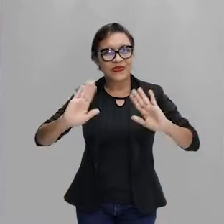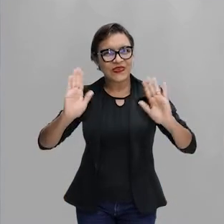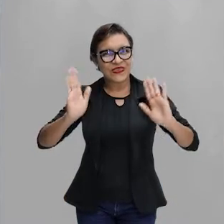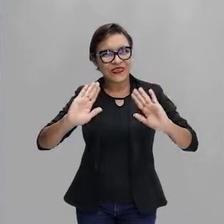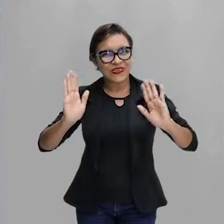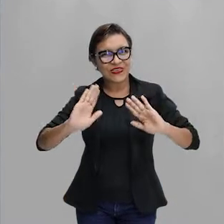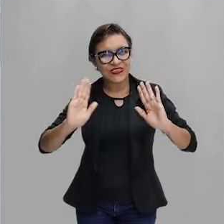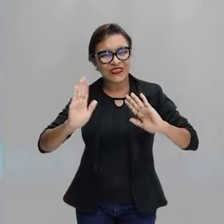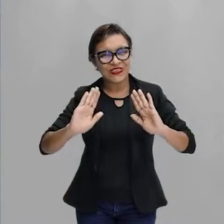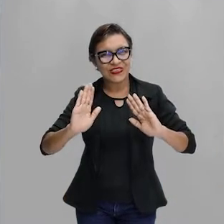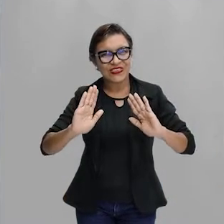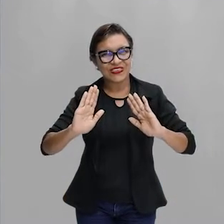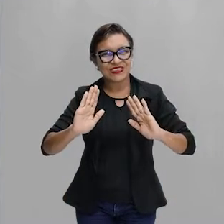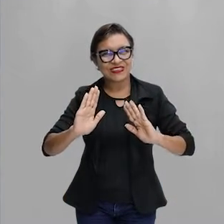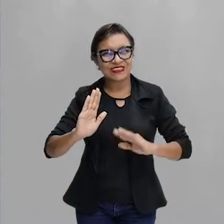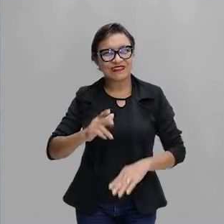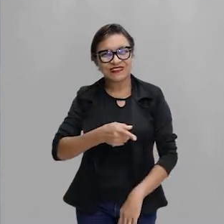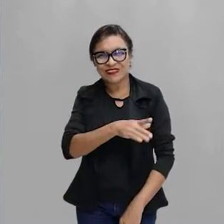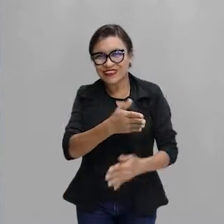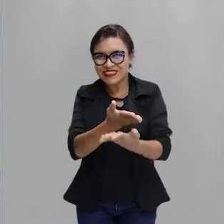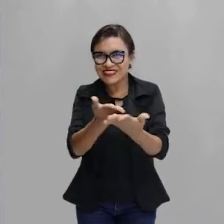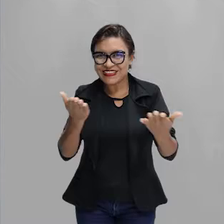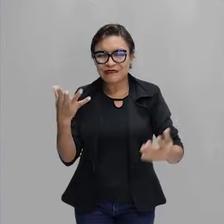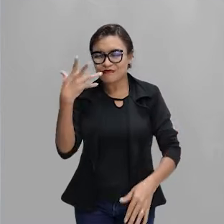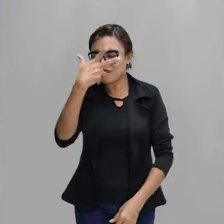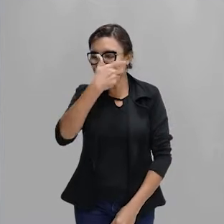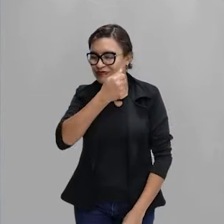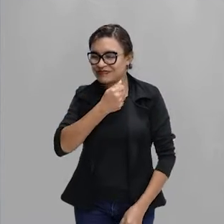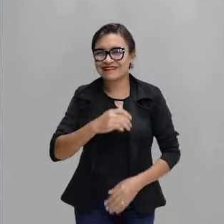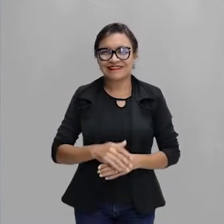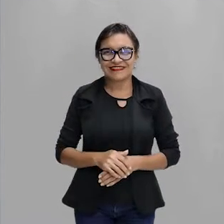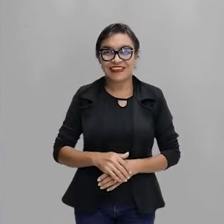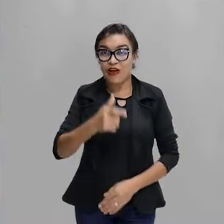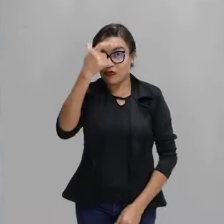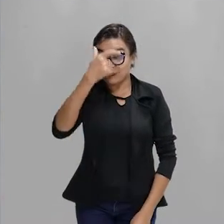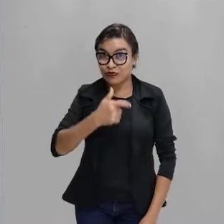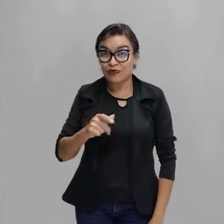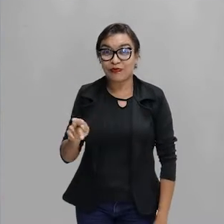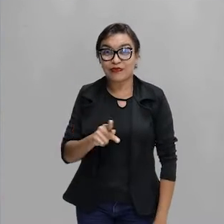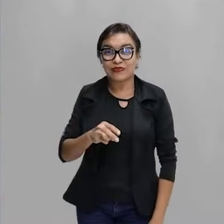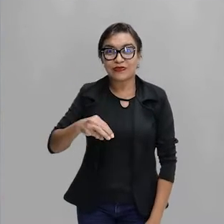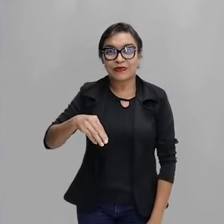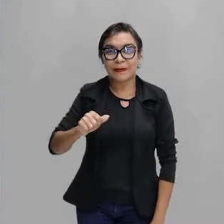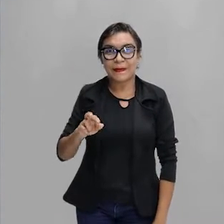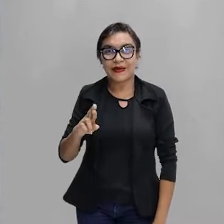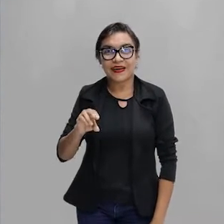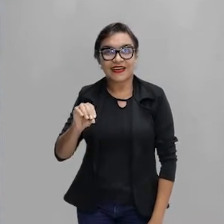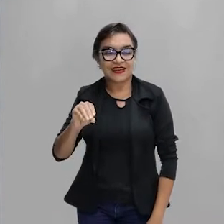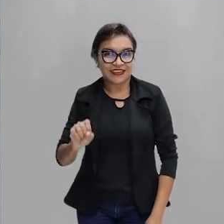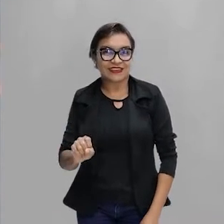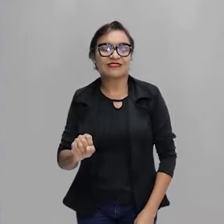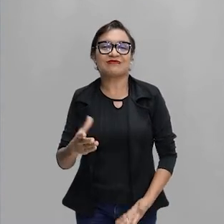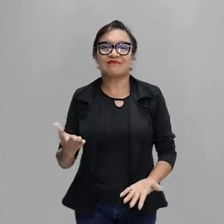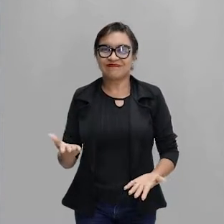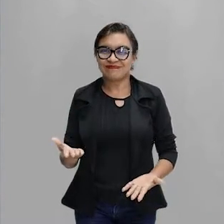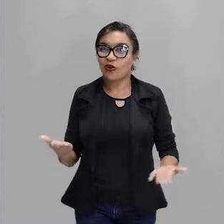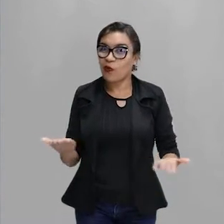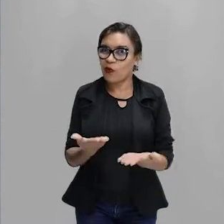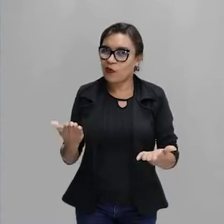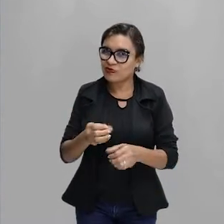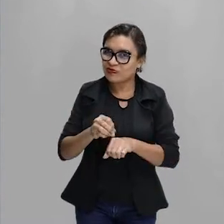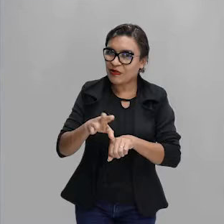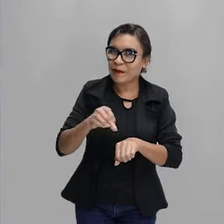Fala, galera bonita do meu coração, professor Marcos Cunha aqui com vocês, e hoje a gente vai compartilhar aí esse lindo conhecimento